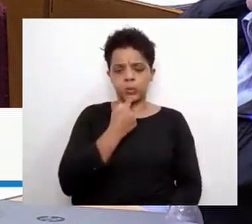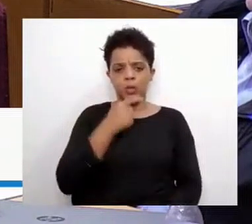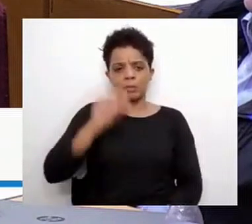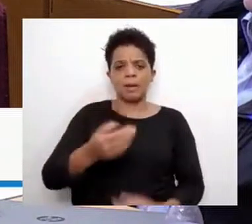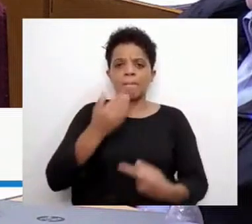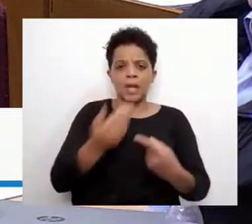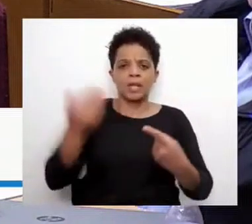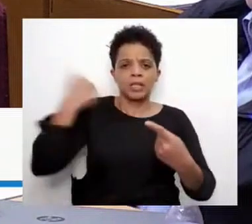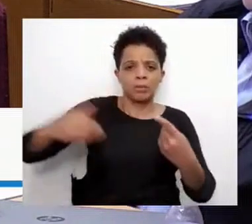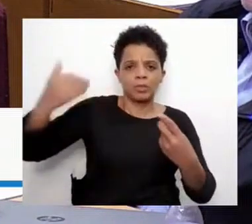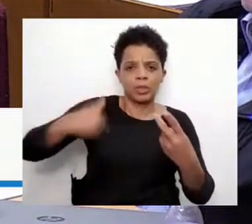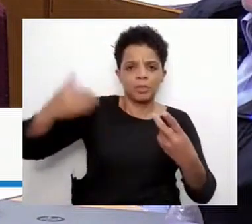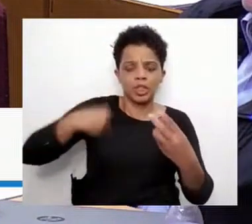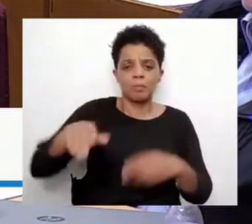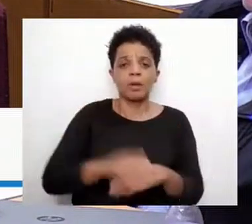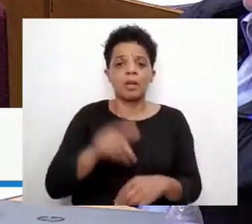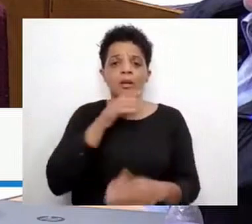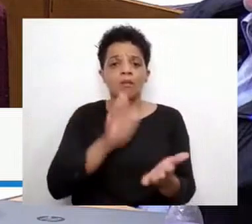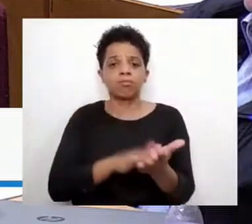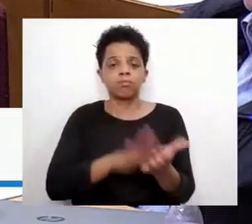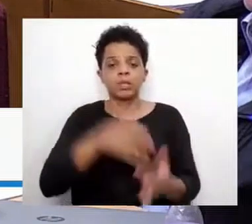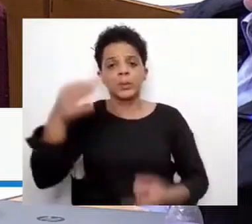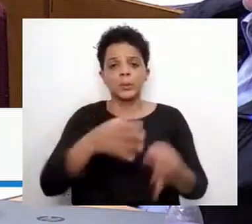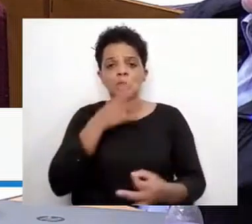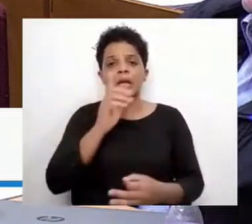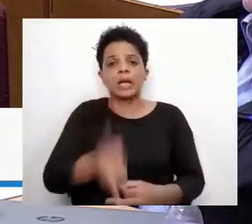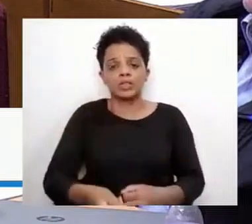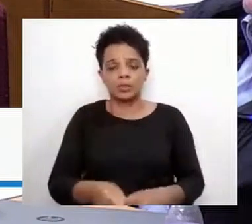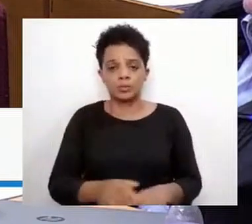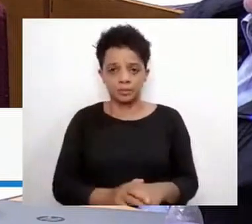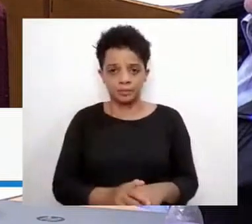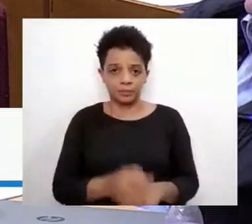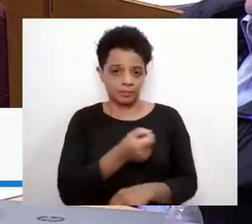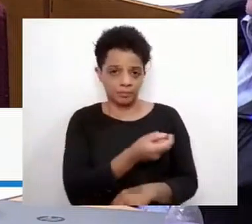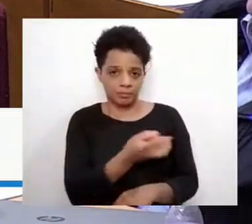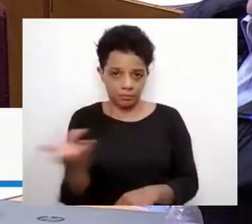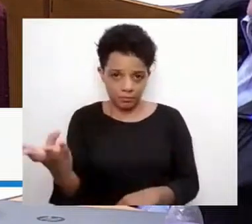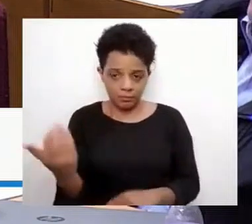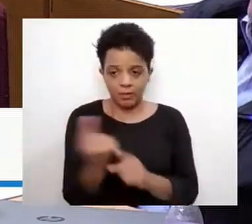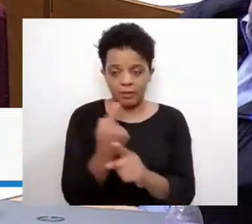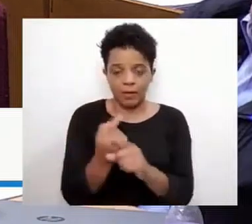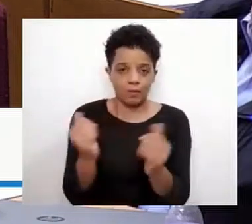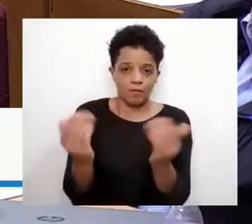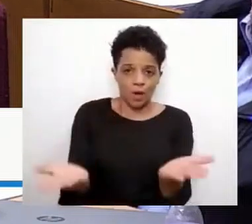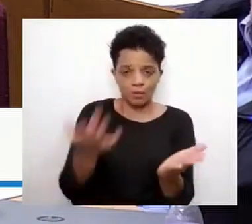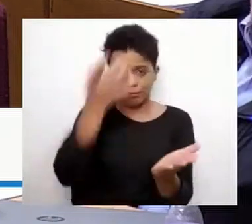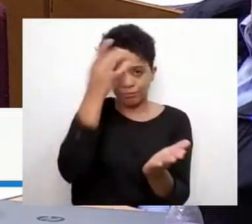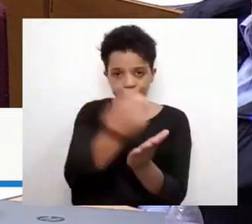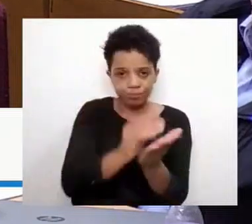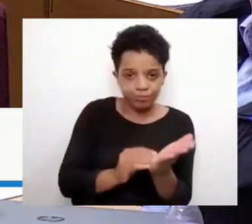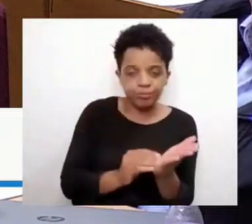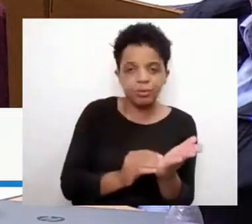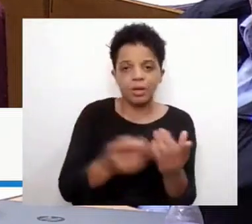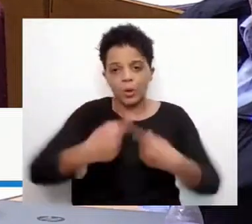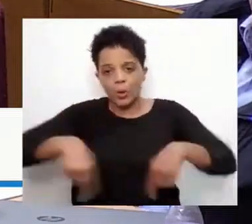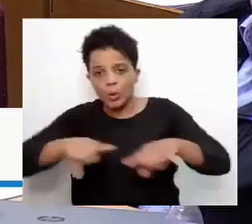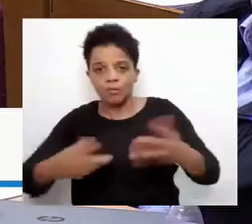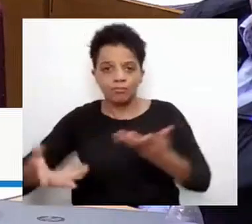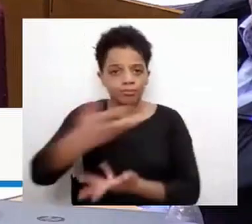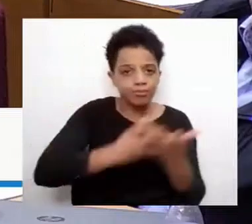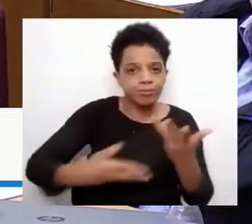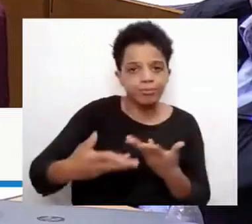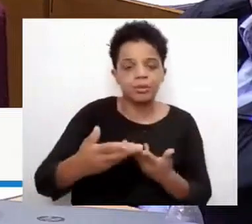solicitações, e a fundamentação jurídica, o que diz é que as entidades externas que dão pareceres e que reúnem e que se